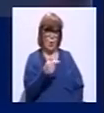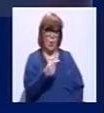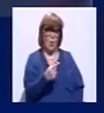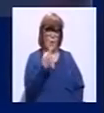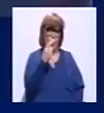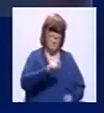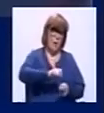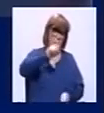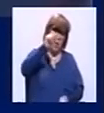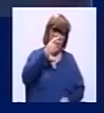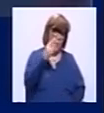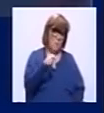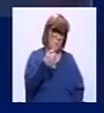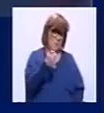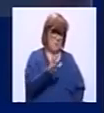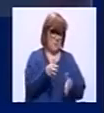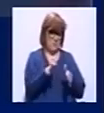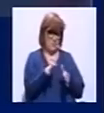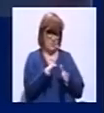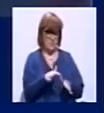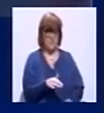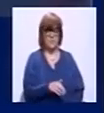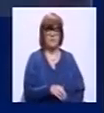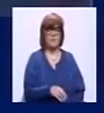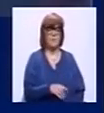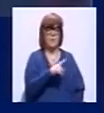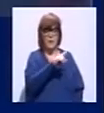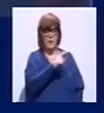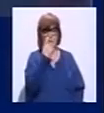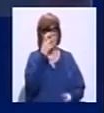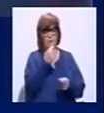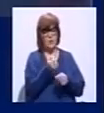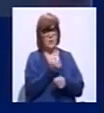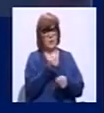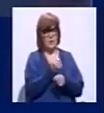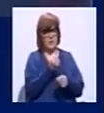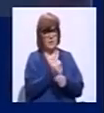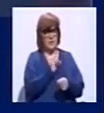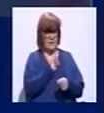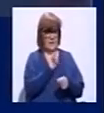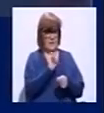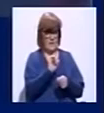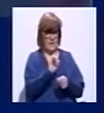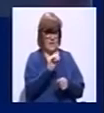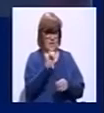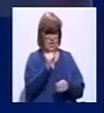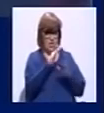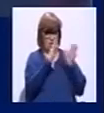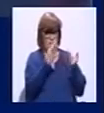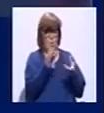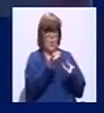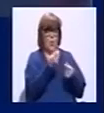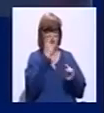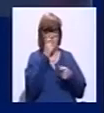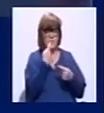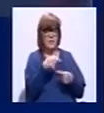primeira cruzamento as coisas estão a trabalhar por parte do instituto quantas pessoas é